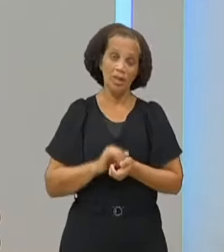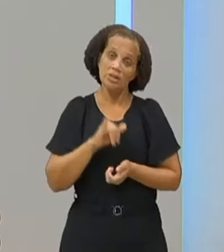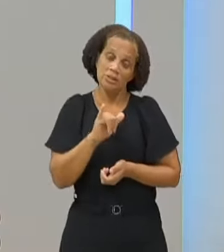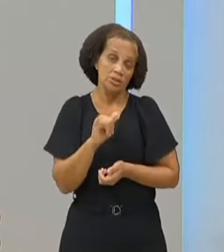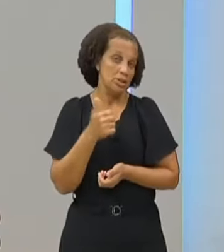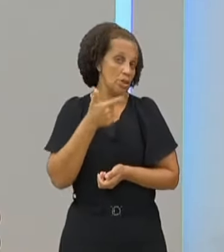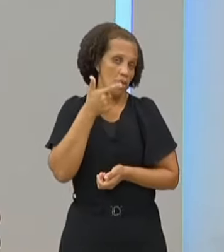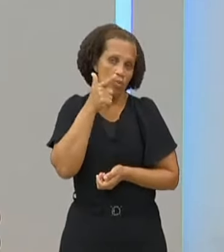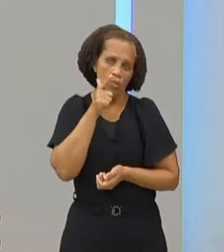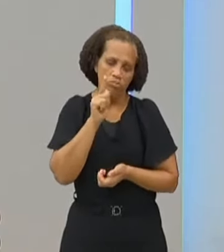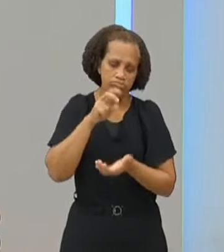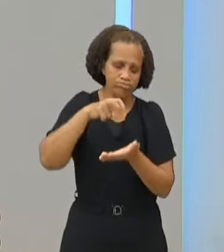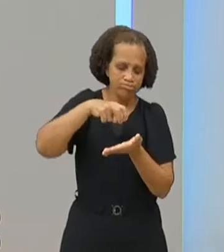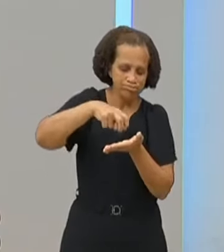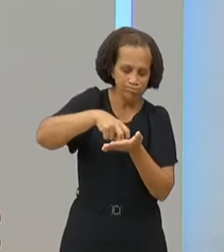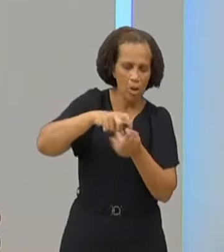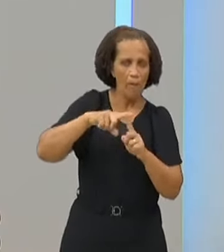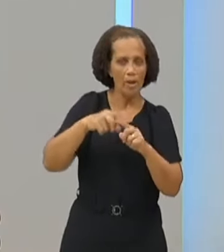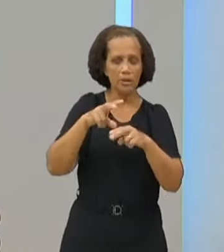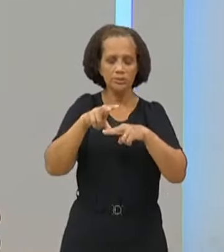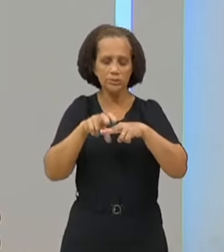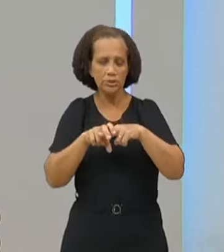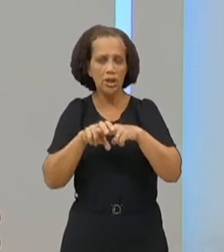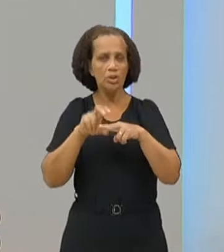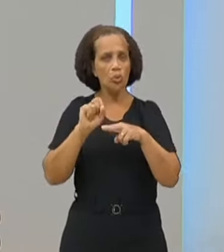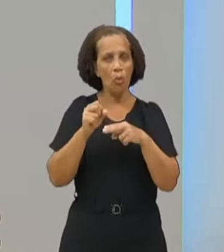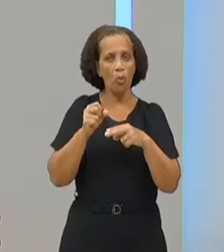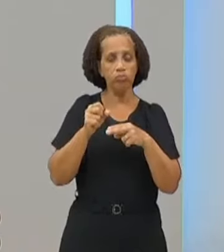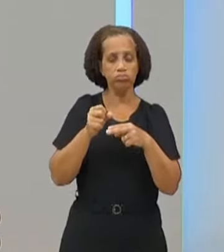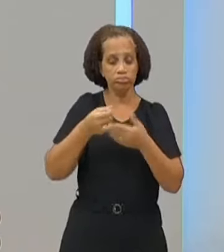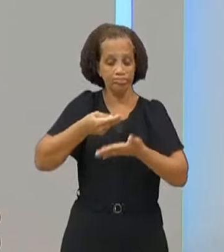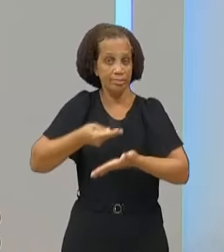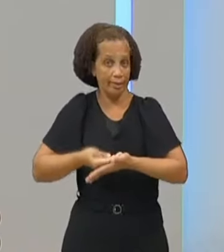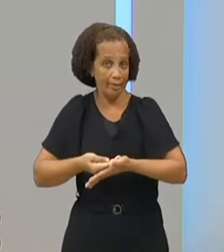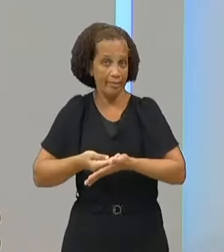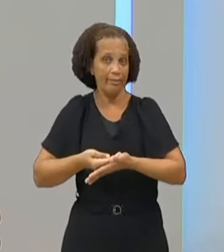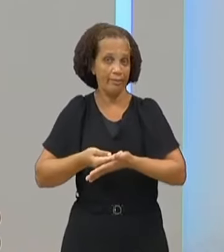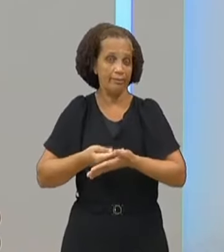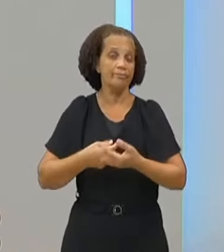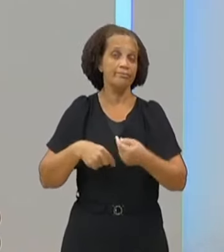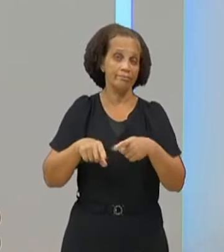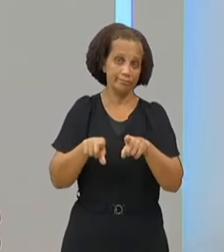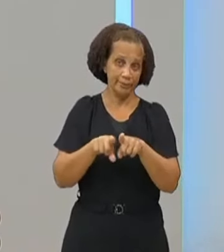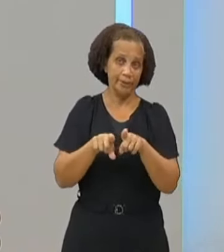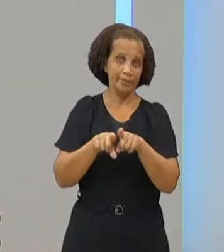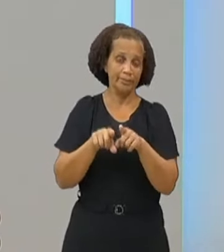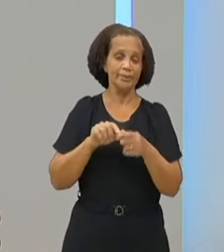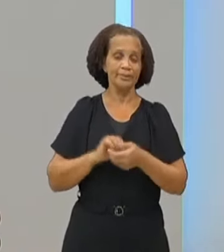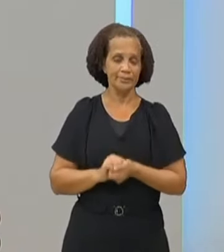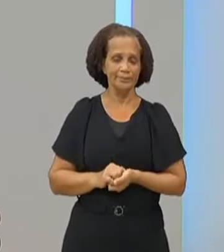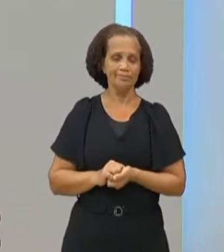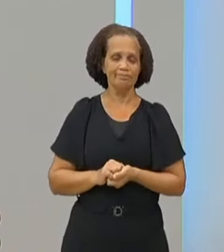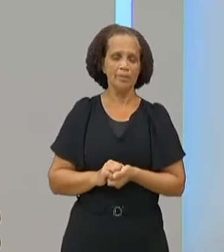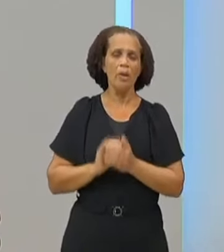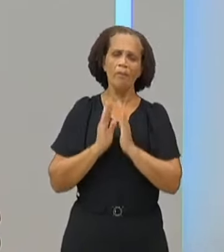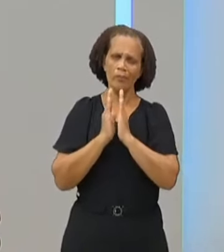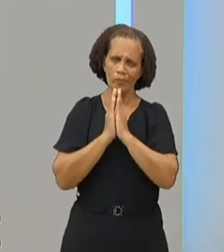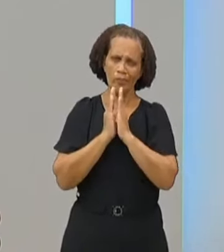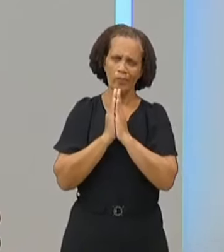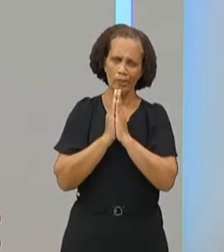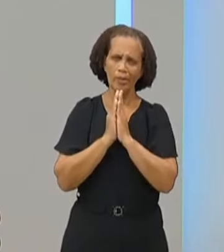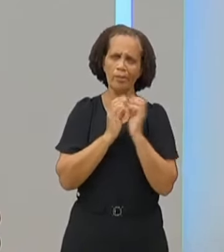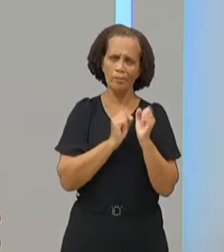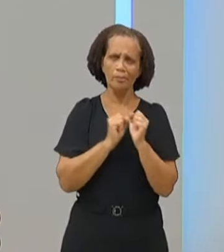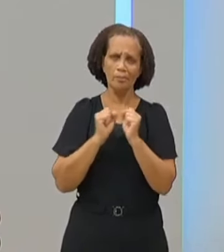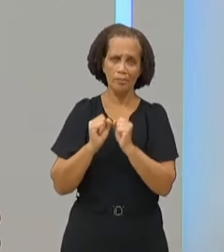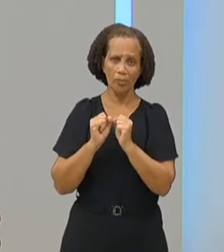seus joelhos, mas sentado ou deitado, se não tem condições, né, de estar de joelhos nem sentado, por estar